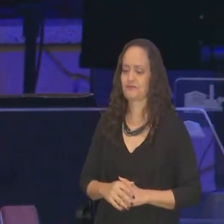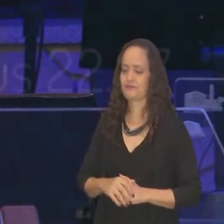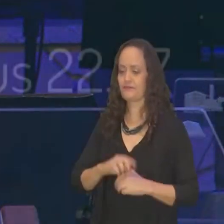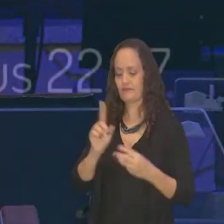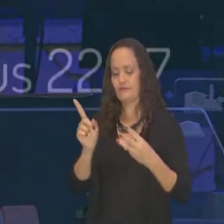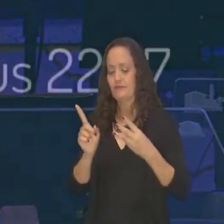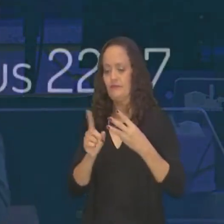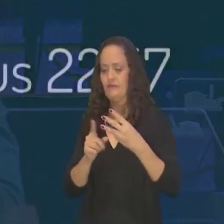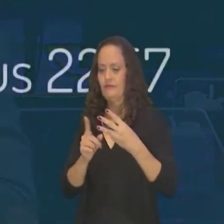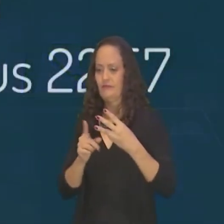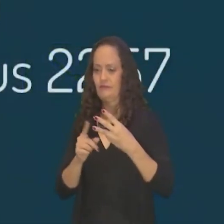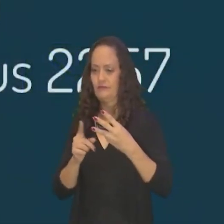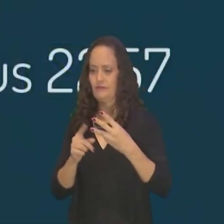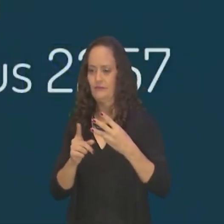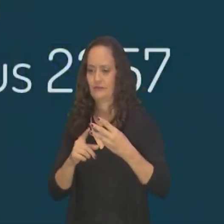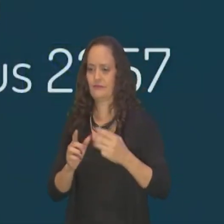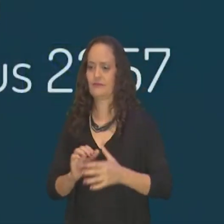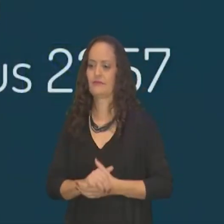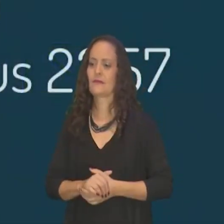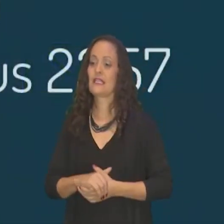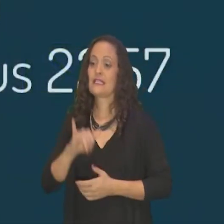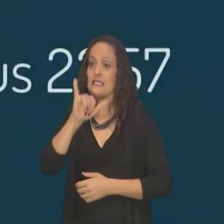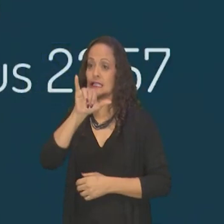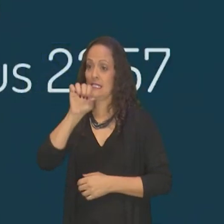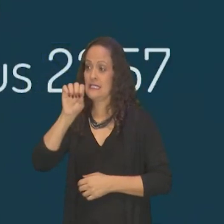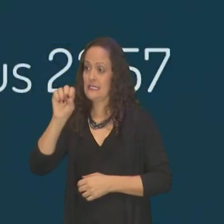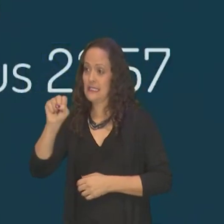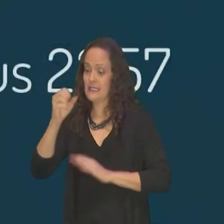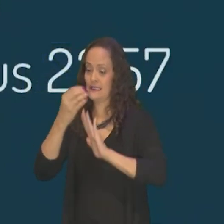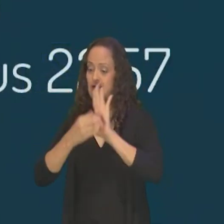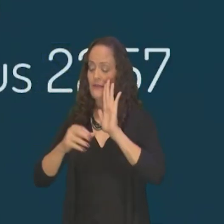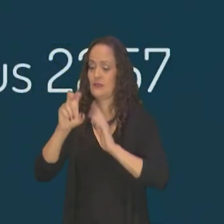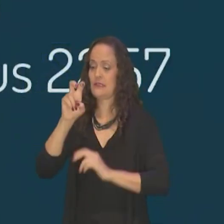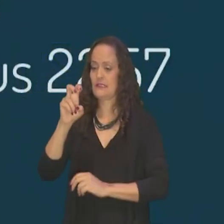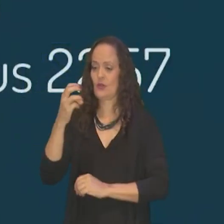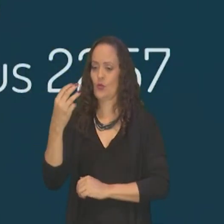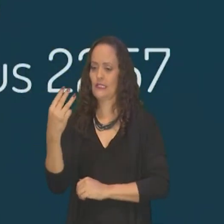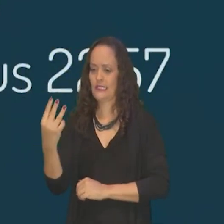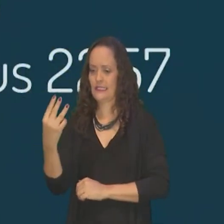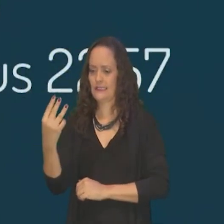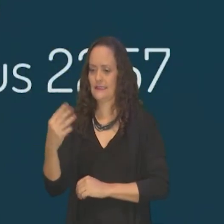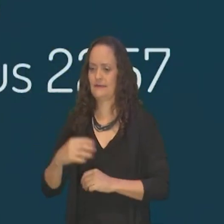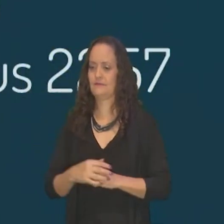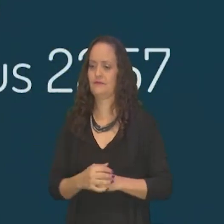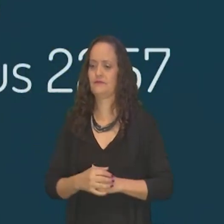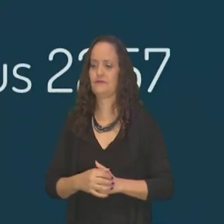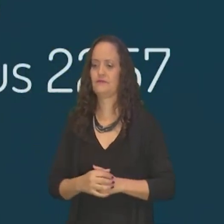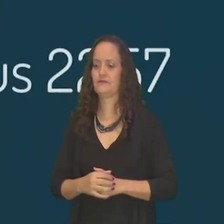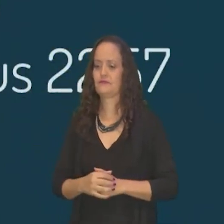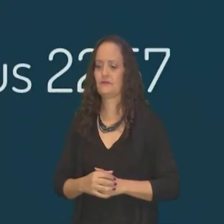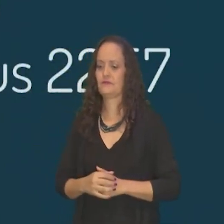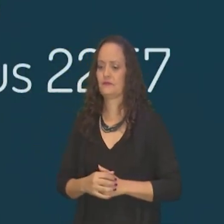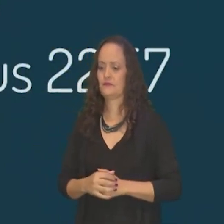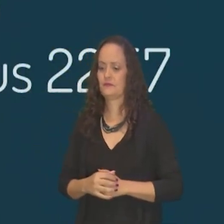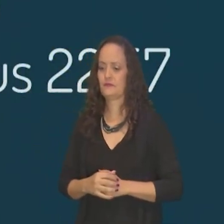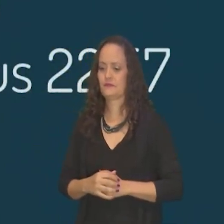profecia. Profecia de Isaías capítulo 53. Vá para Isaías capítulo 53.